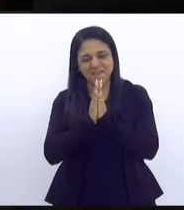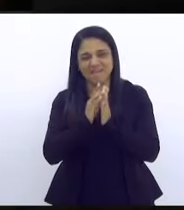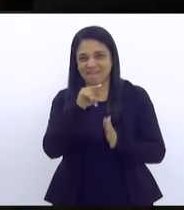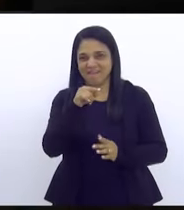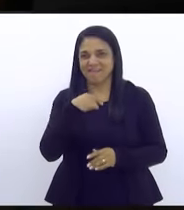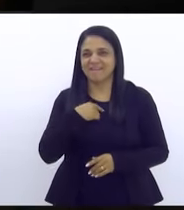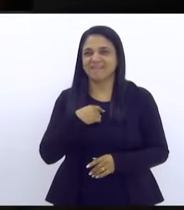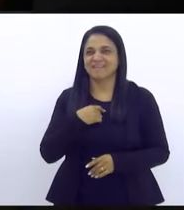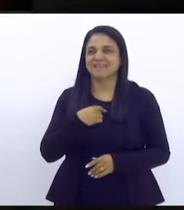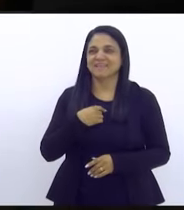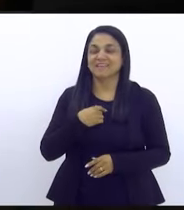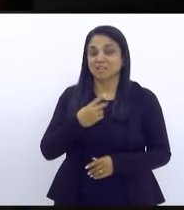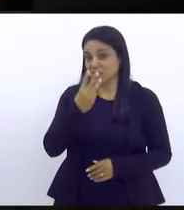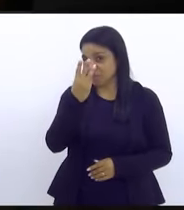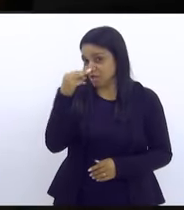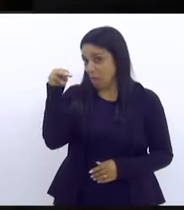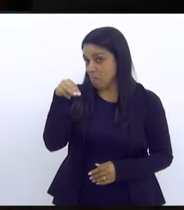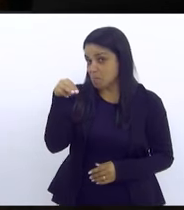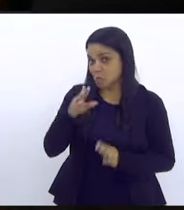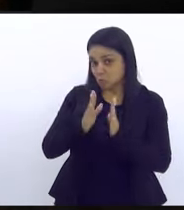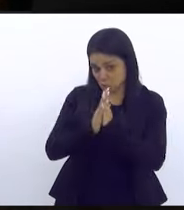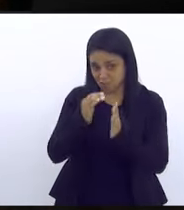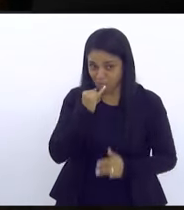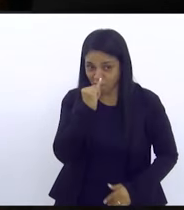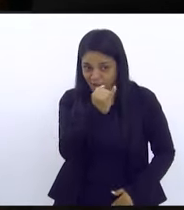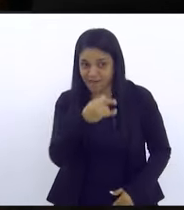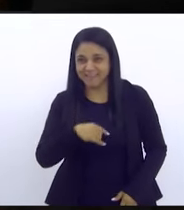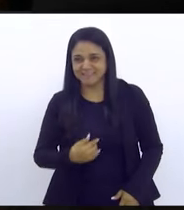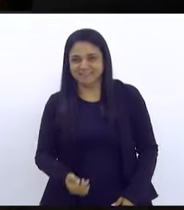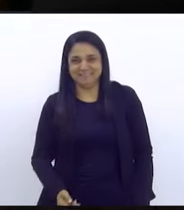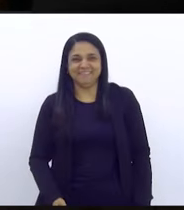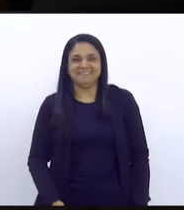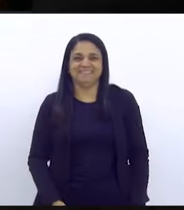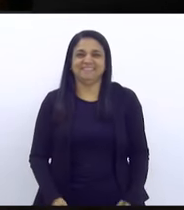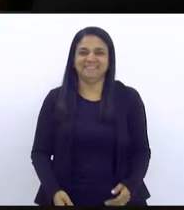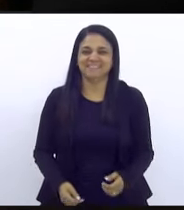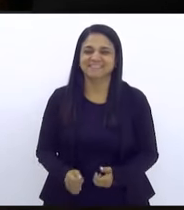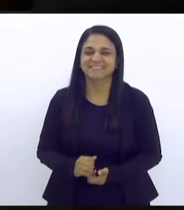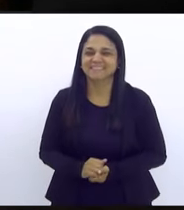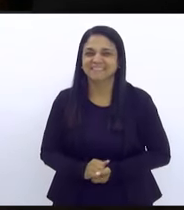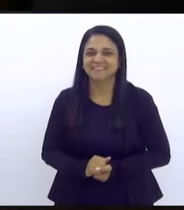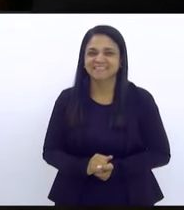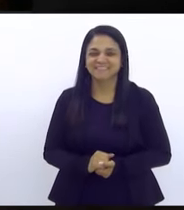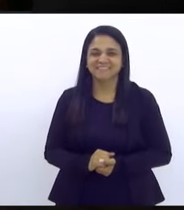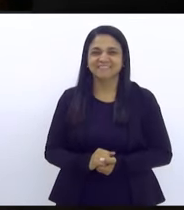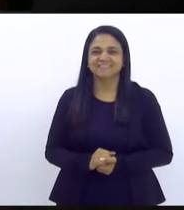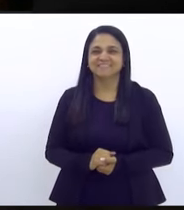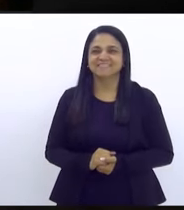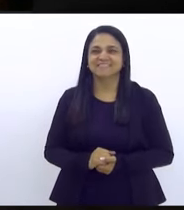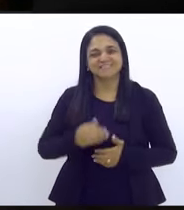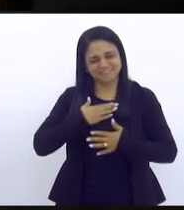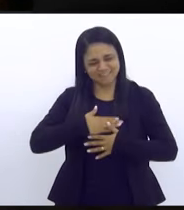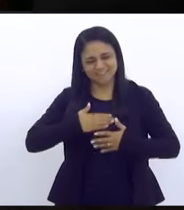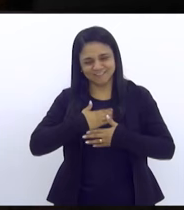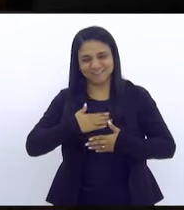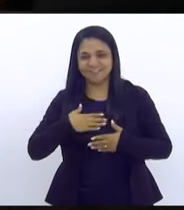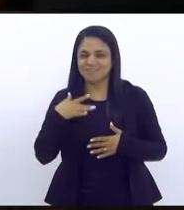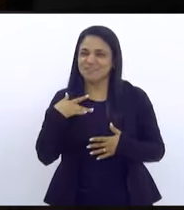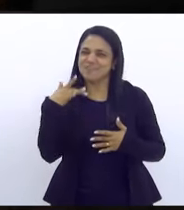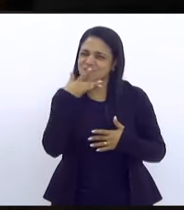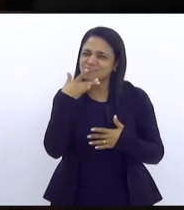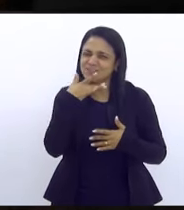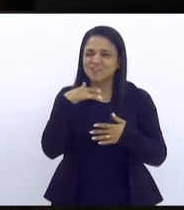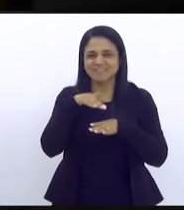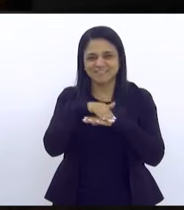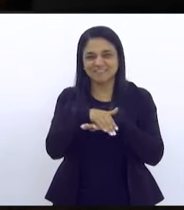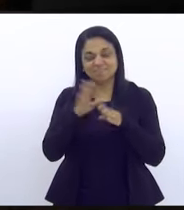a ele: ó, o senhor tem 3 minutos de oração. Não pode. Mas está muito gostosa a noite, né? Mas a gente já está